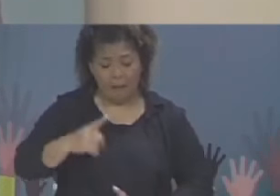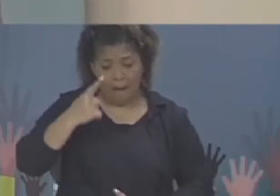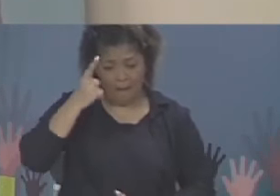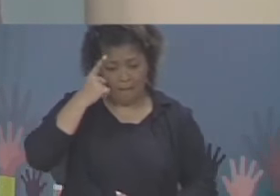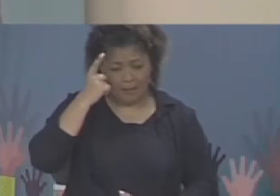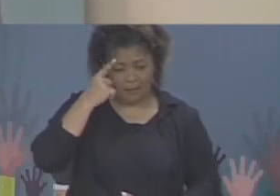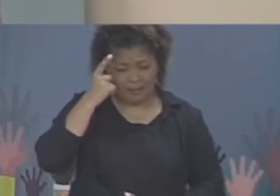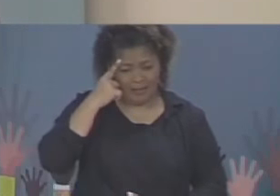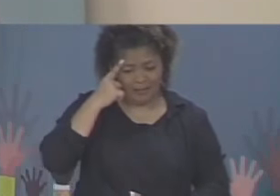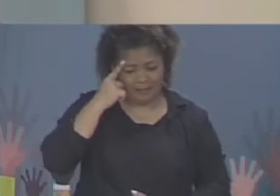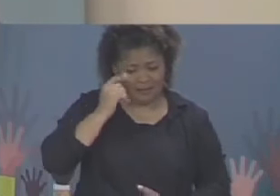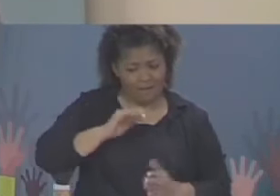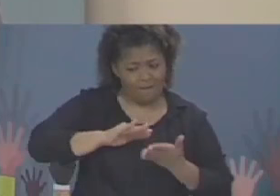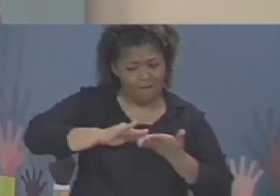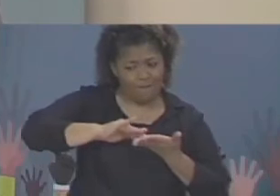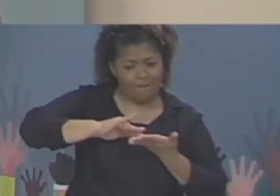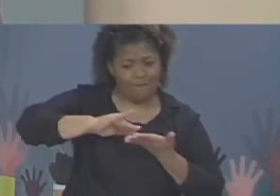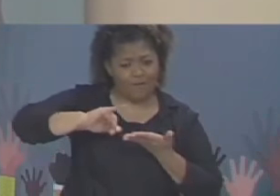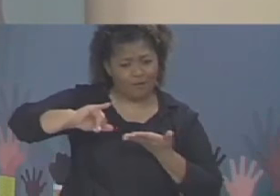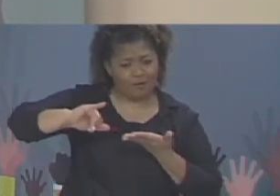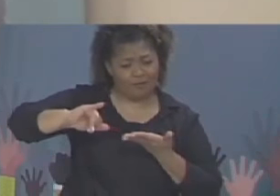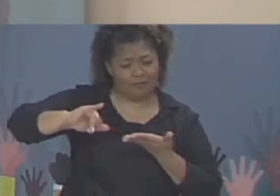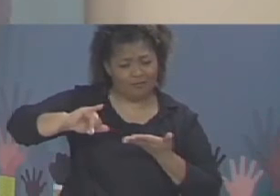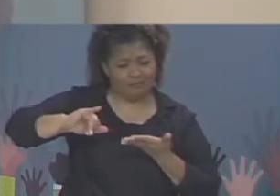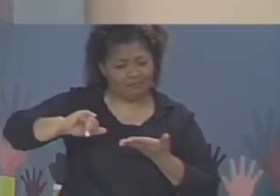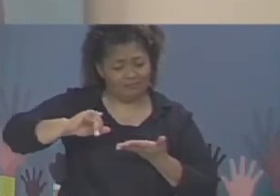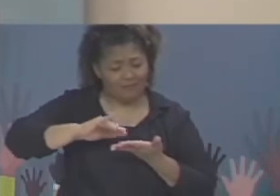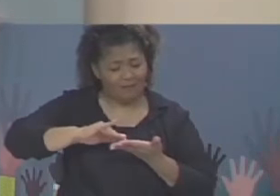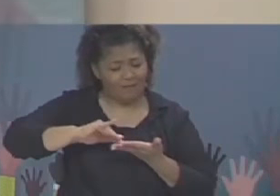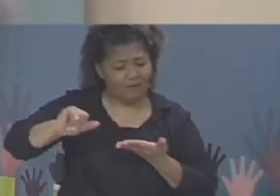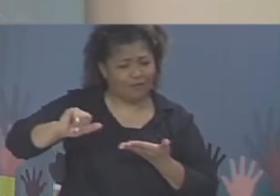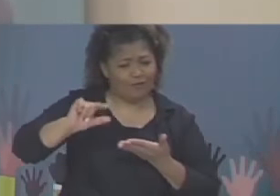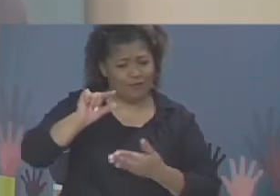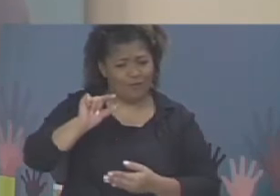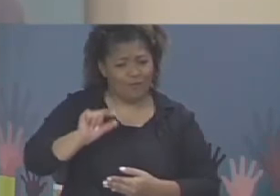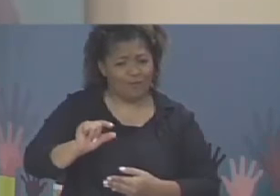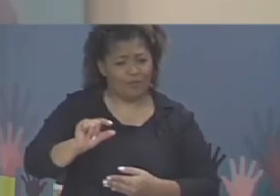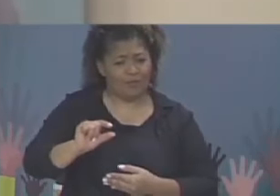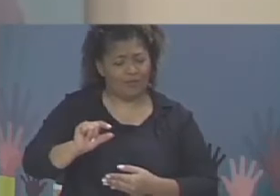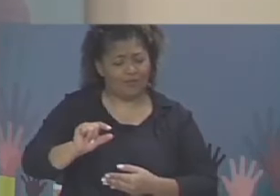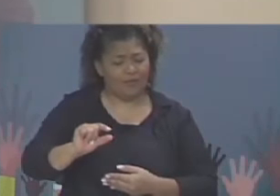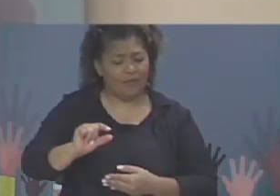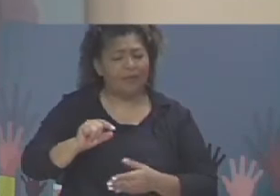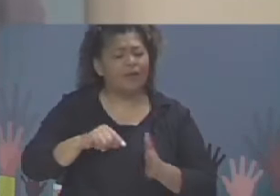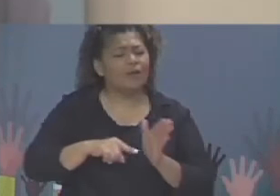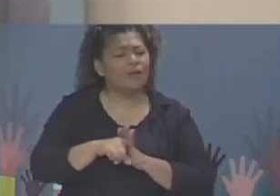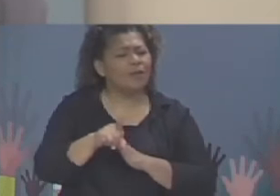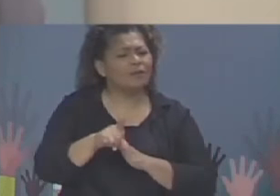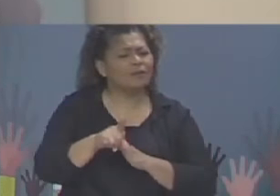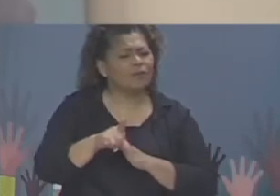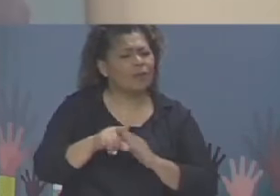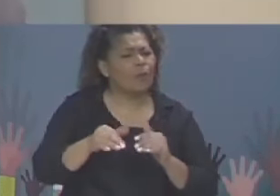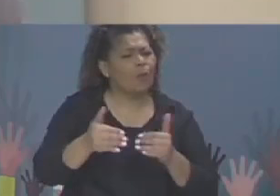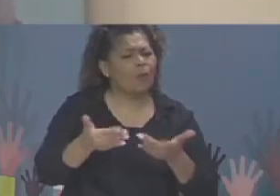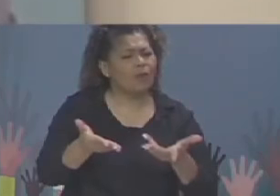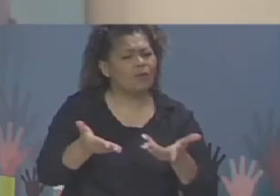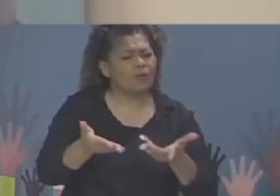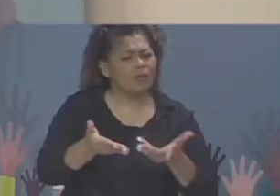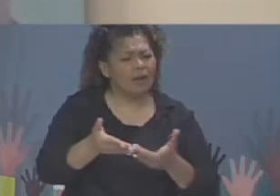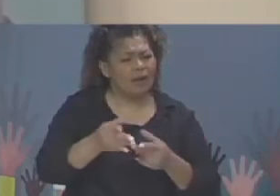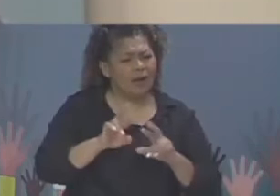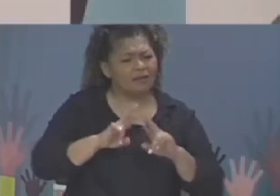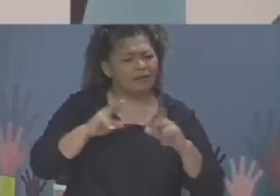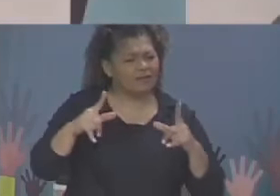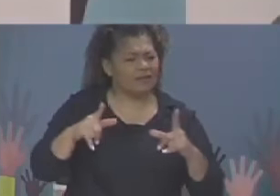essa lógica de... Isso é mais retórico. Eu pergunto qual é a diferença desse tipo de situação para uma fazia de Wernicke.